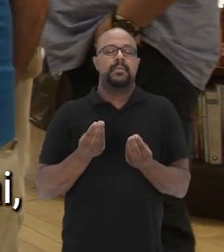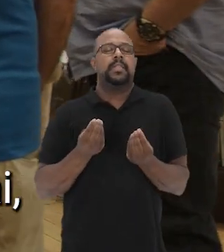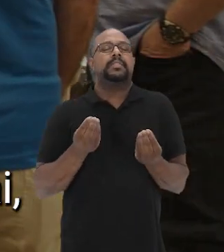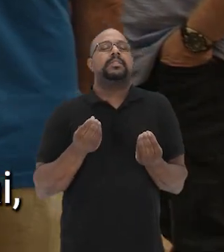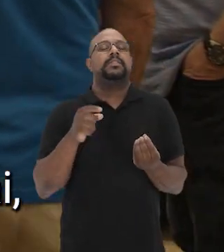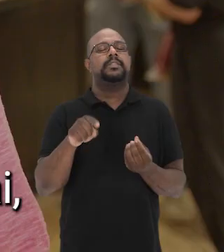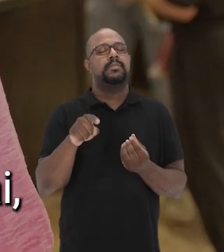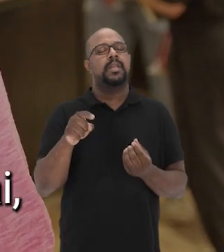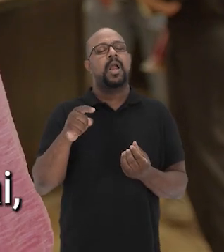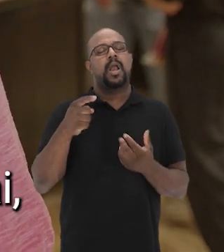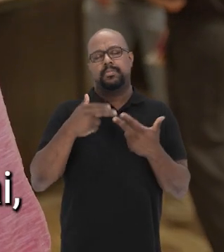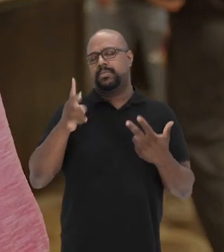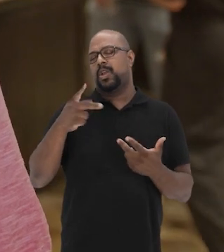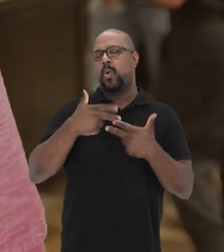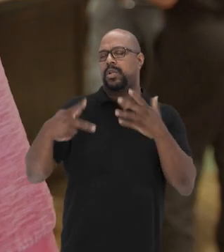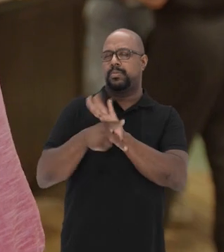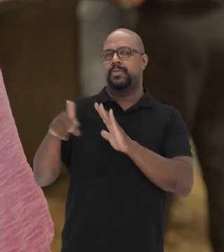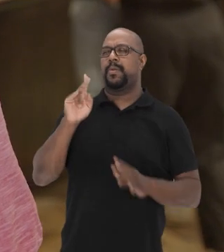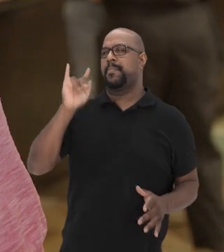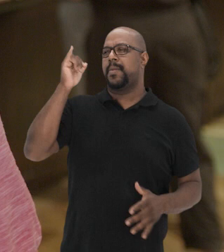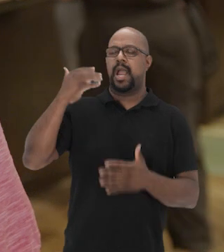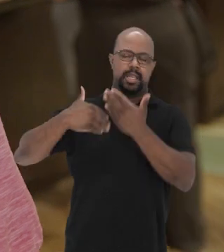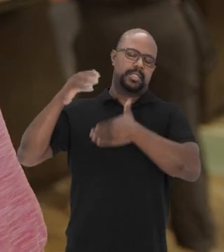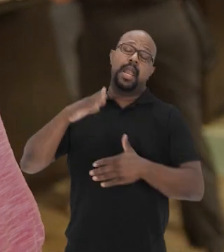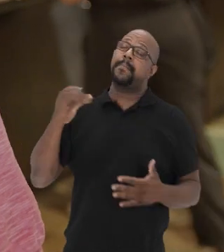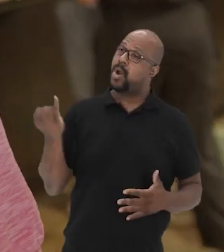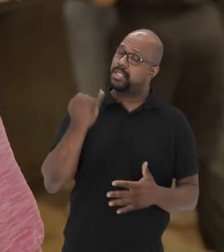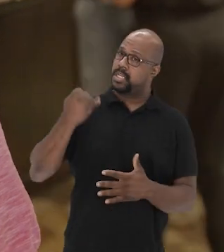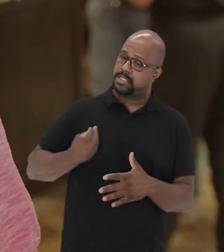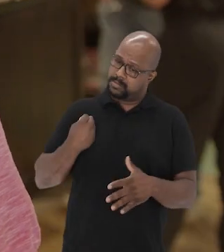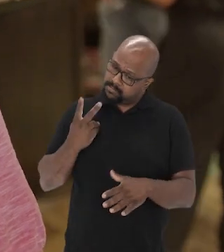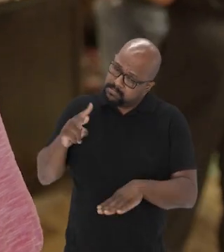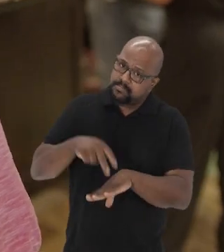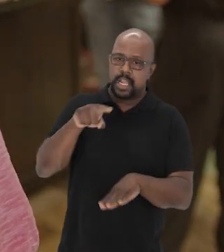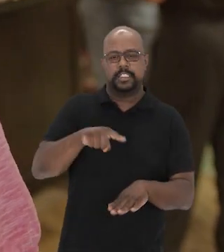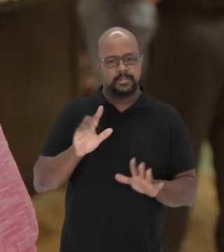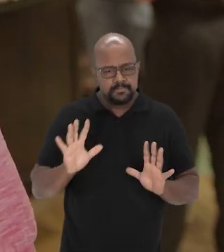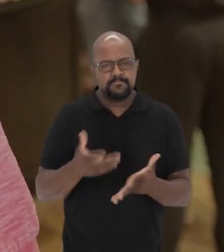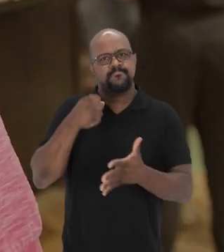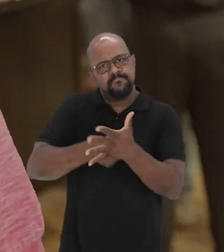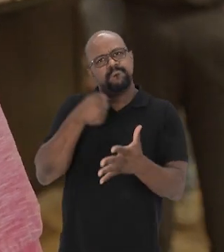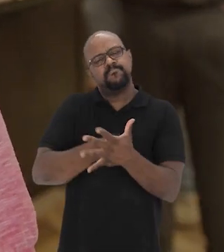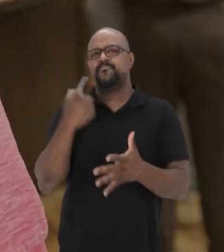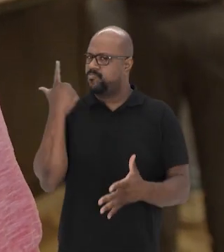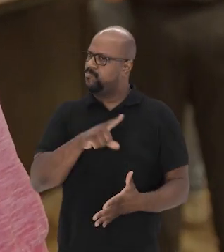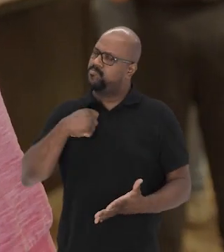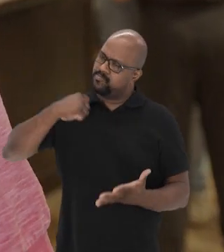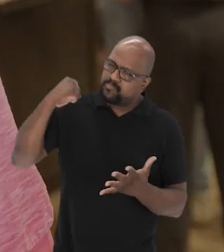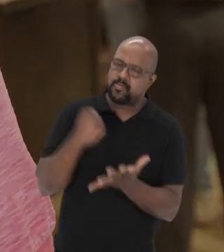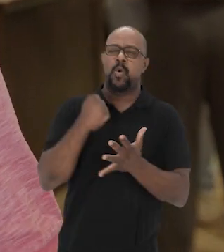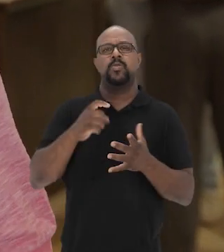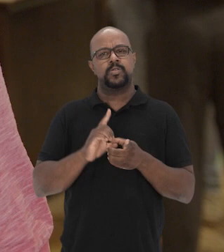Ciro das coisas do meu pai né a importância que o enfio teve nessa parte da democratização na luta contra a